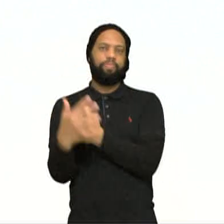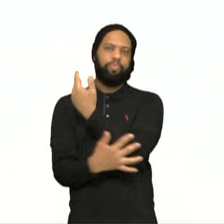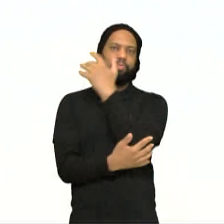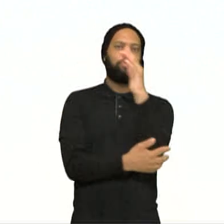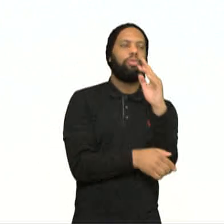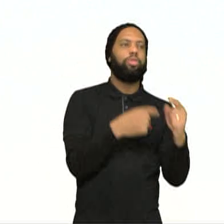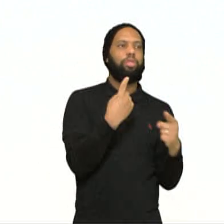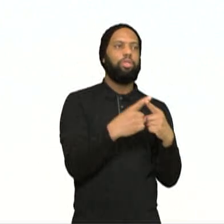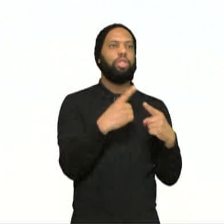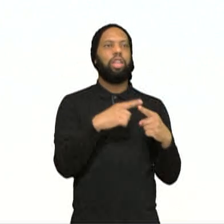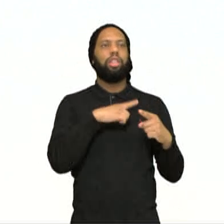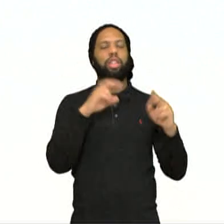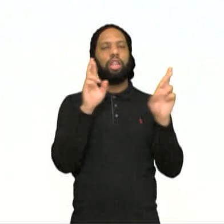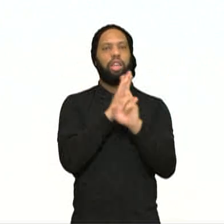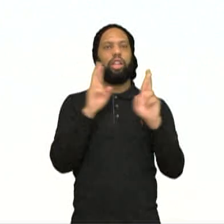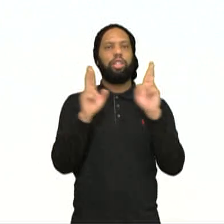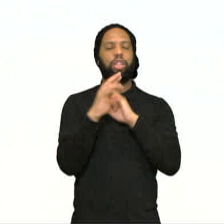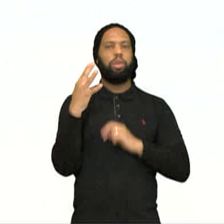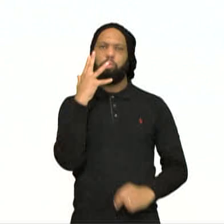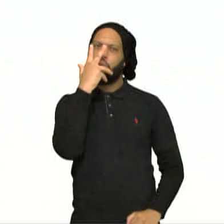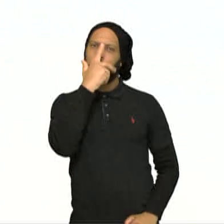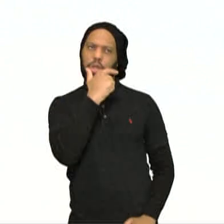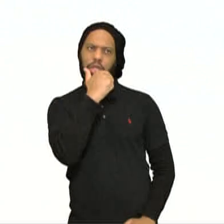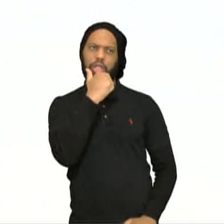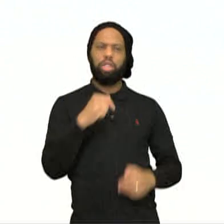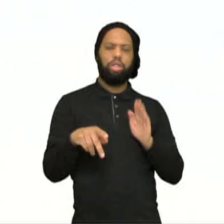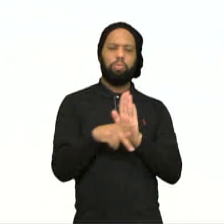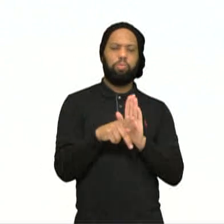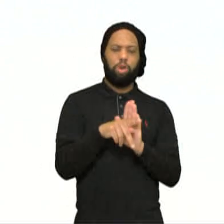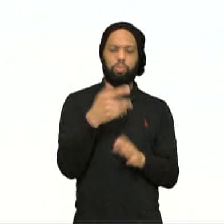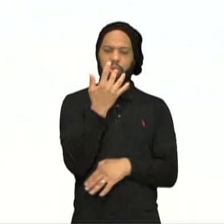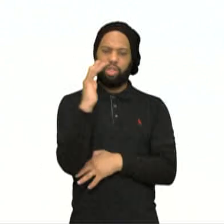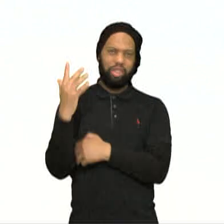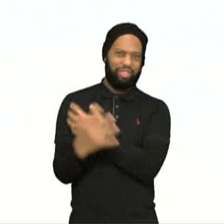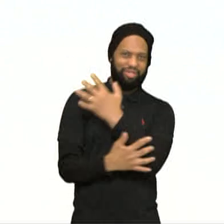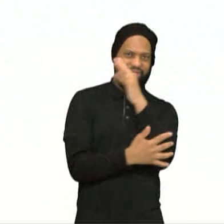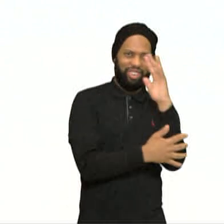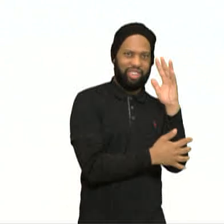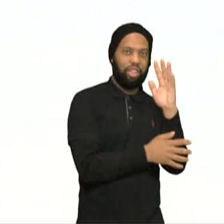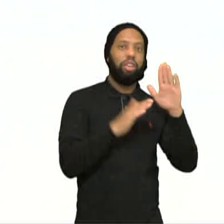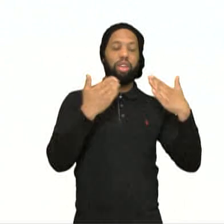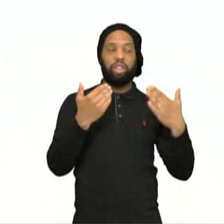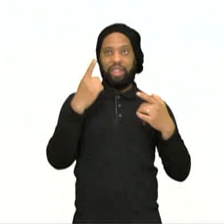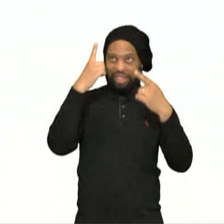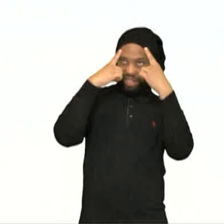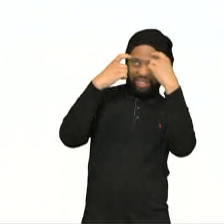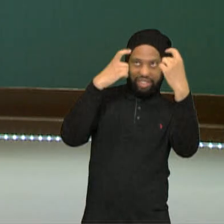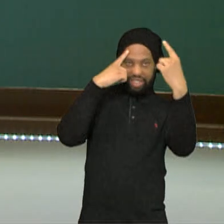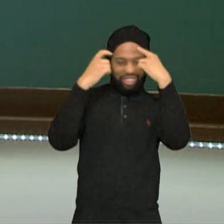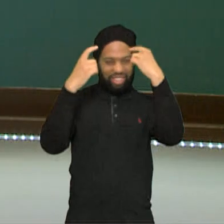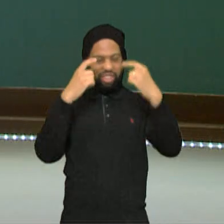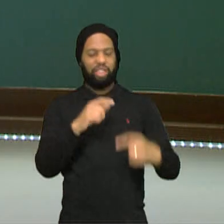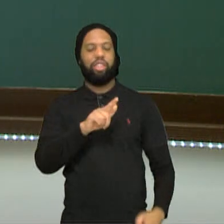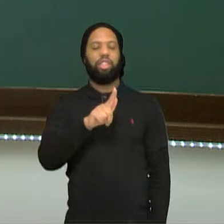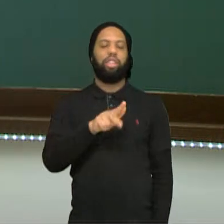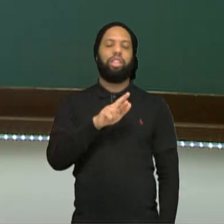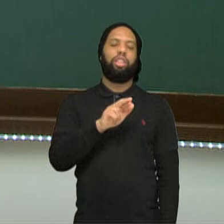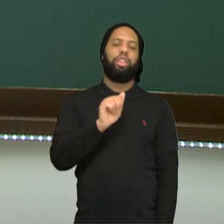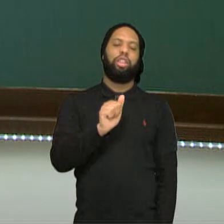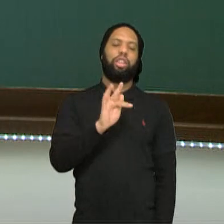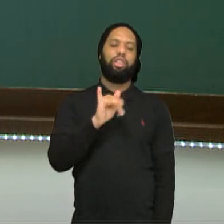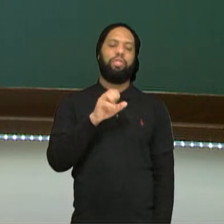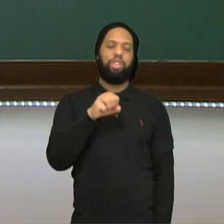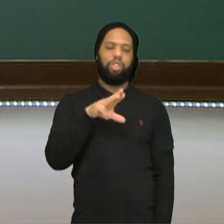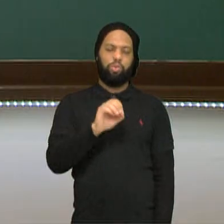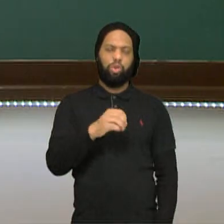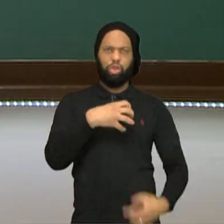têm essa relação muito bonita com a natureza. E eles não vão criar, né, um grafismo de forma ali, né, num desenho realista, né?